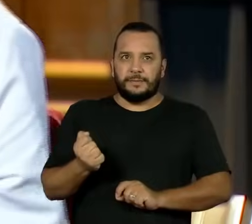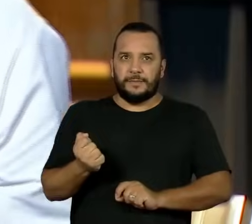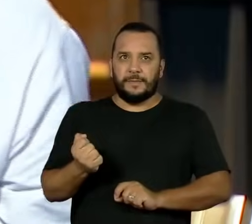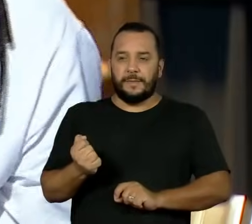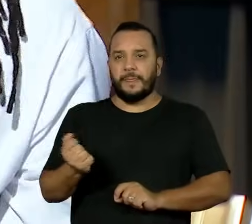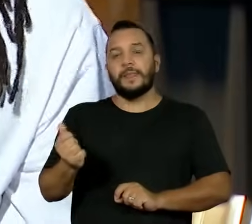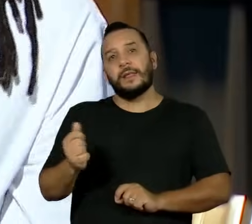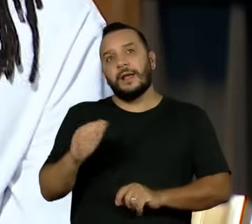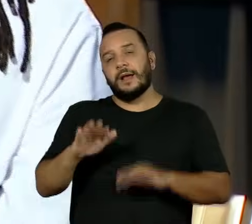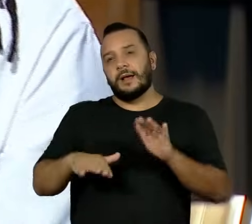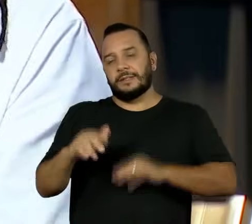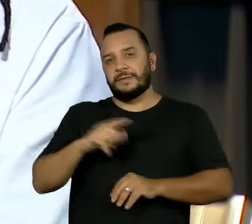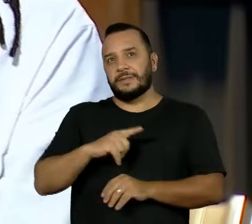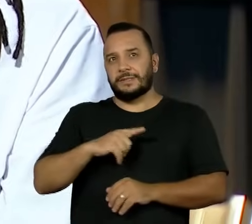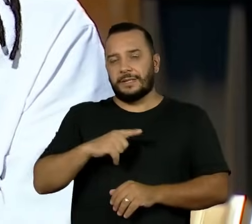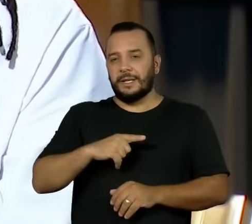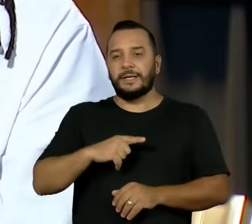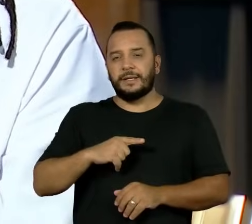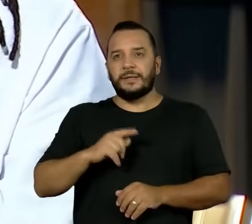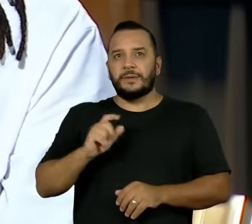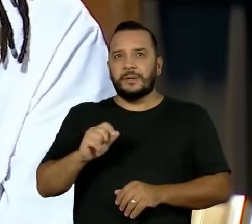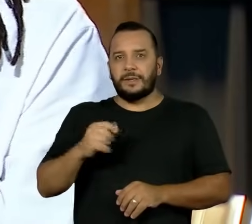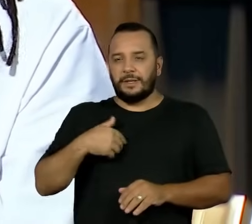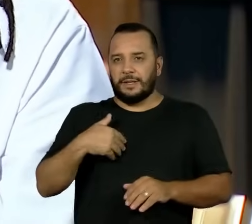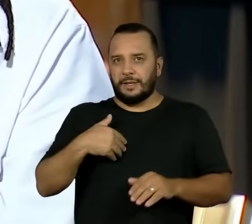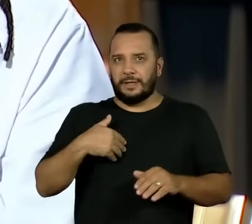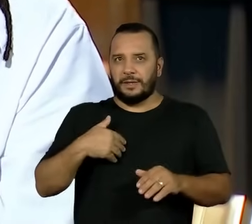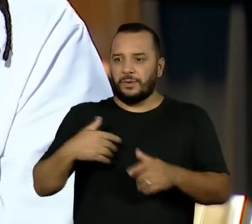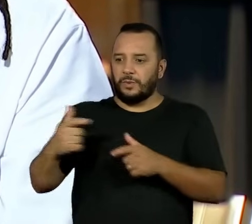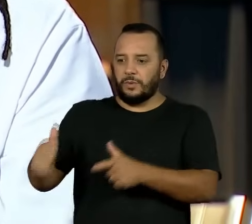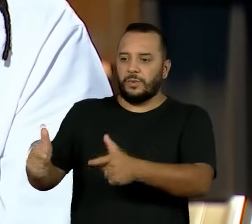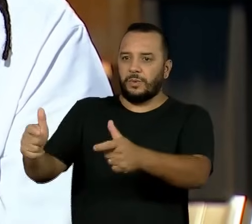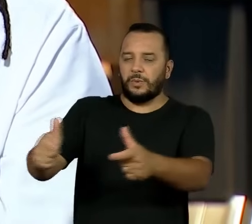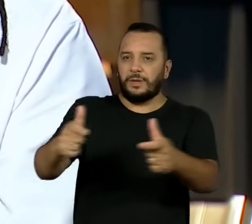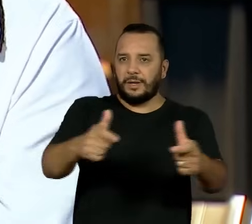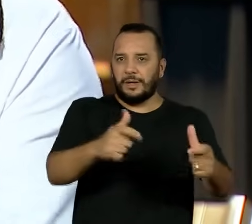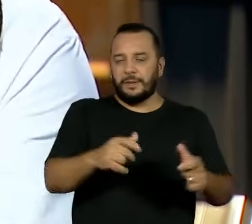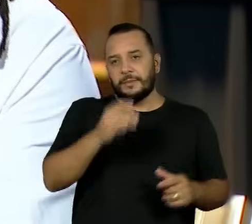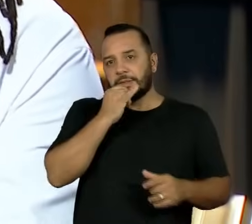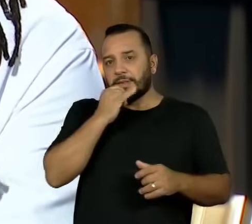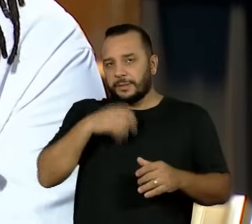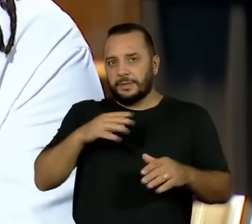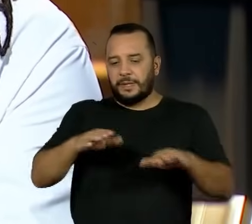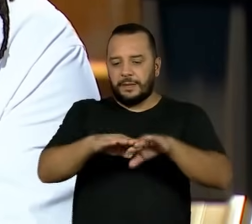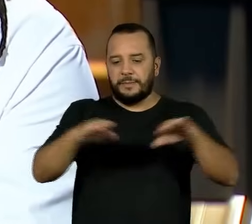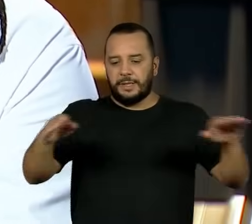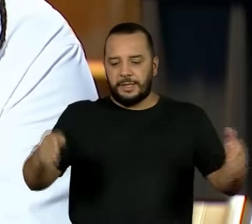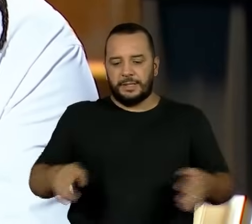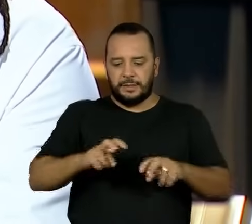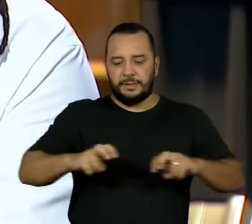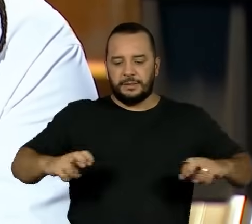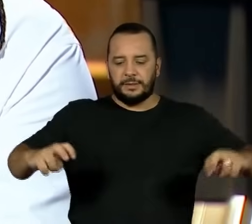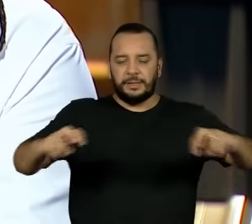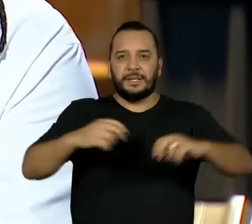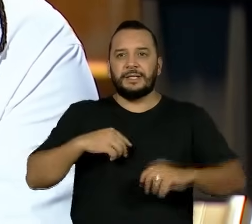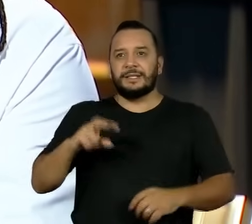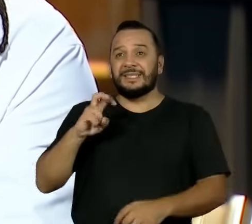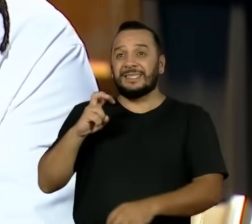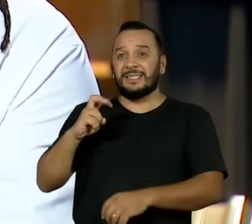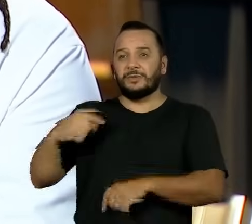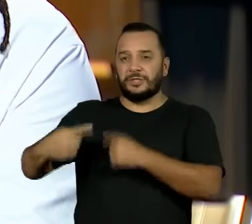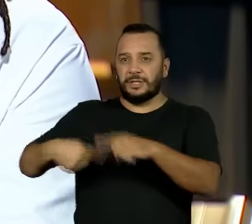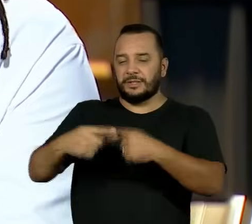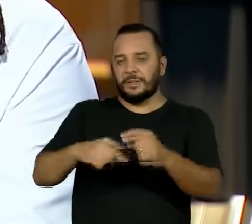mesa você tem 5 gerações dividindo a mesma refeição. Tataravô ou tataravó, bisavô ou